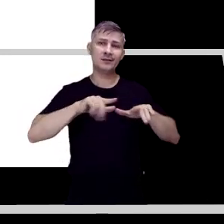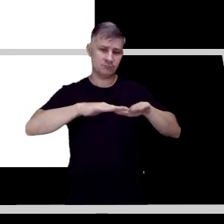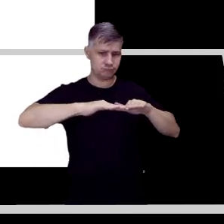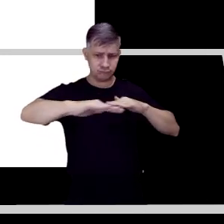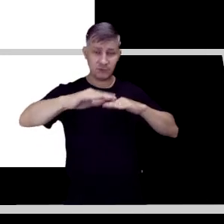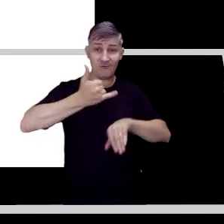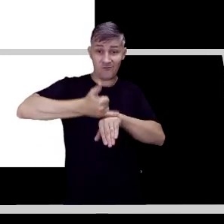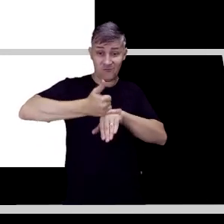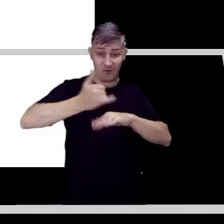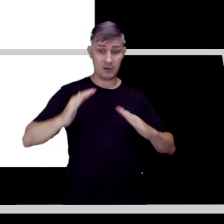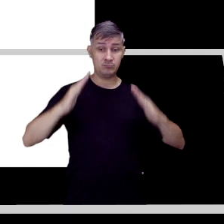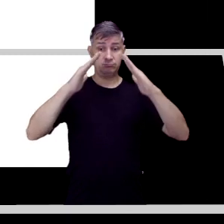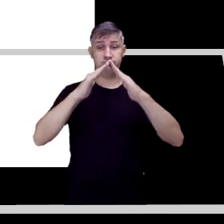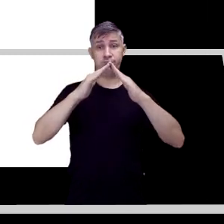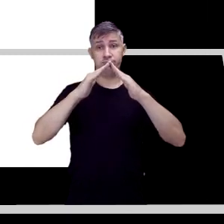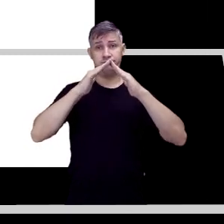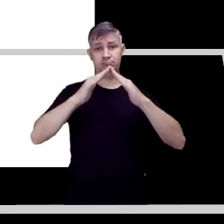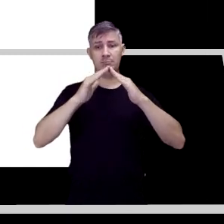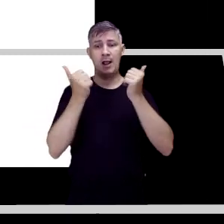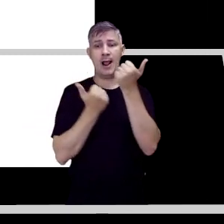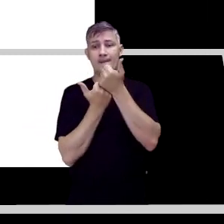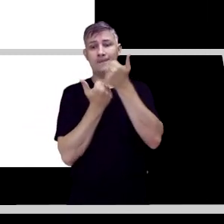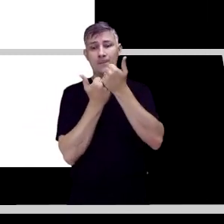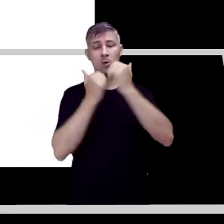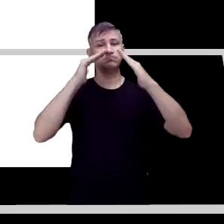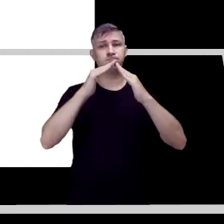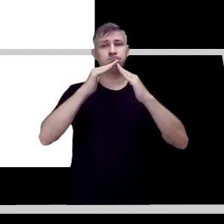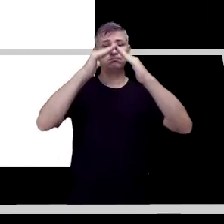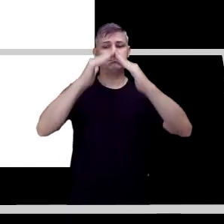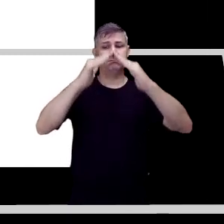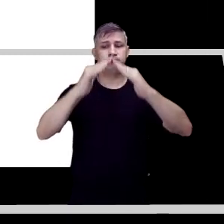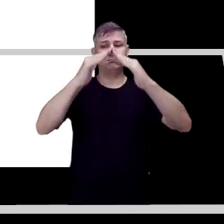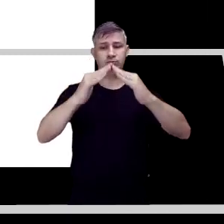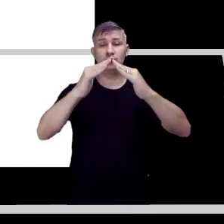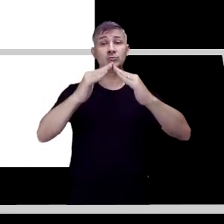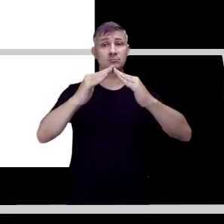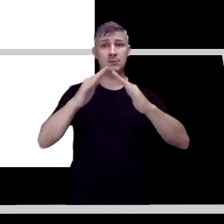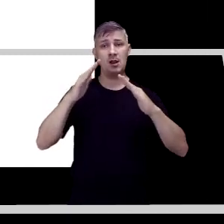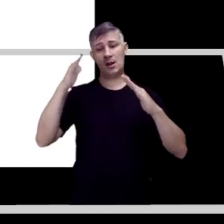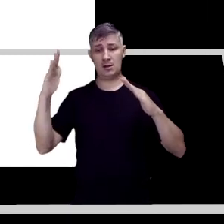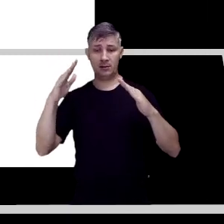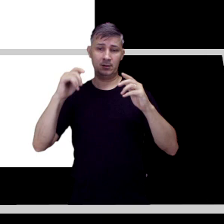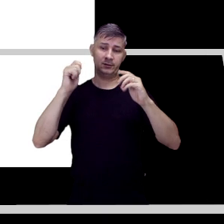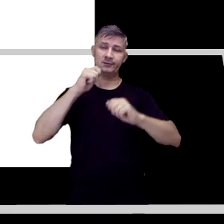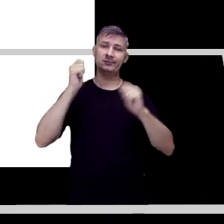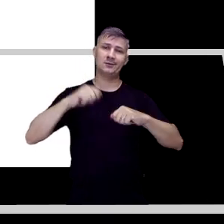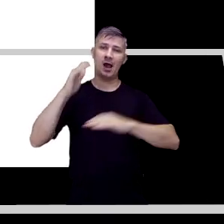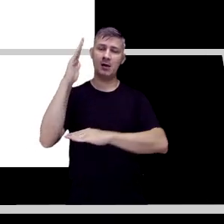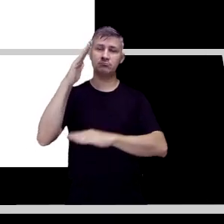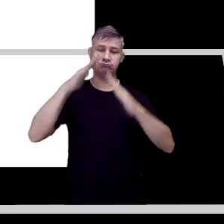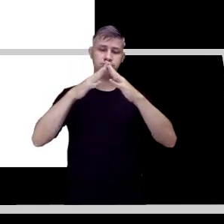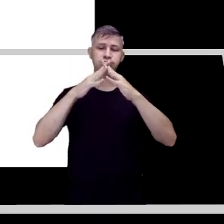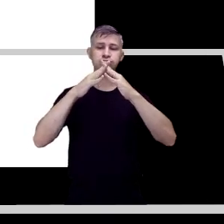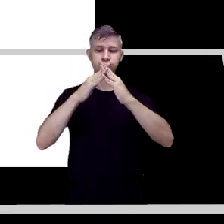chapa eletrofundida, e esses apoios cruzados, laterais,